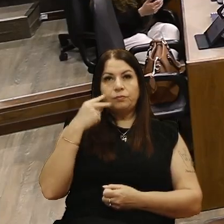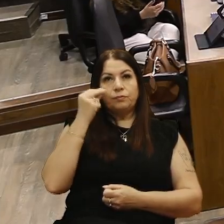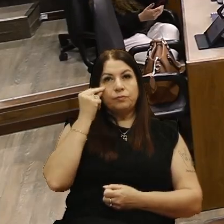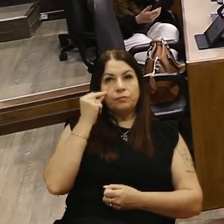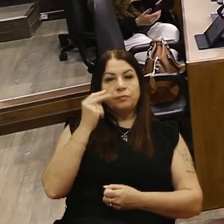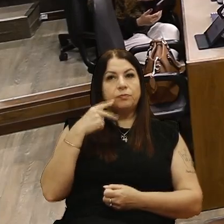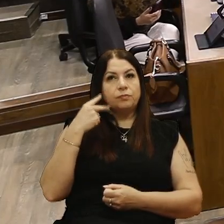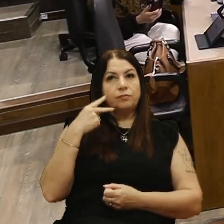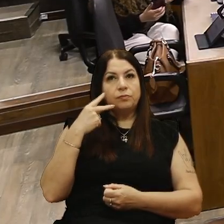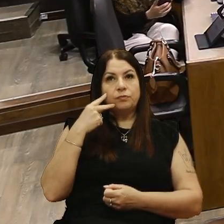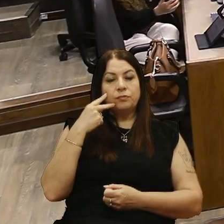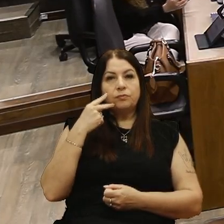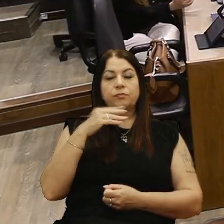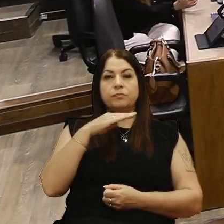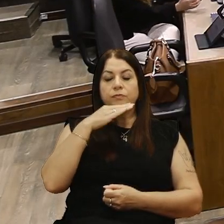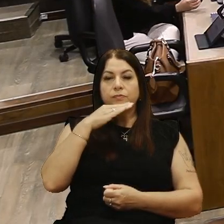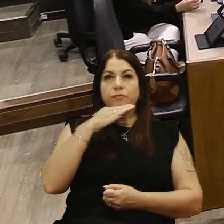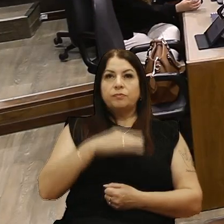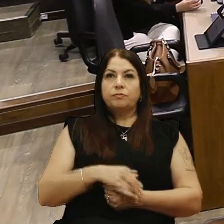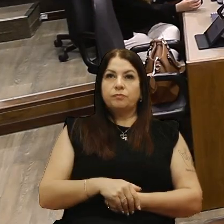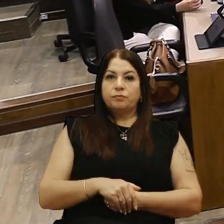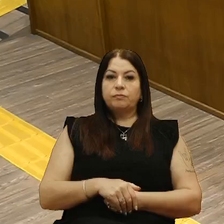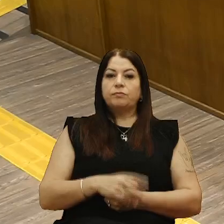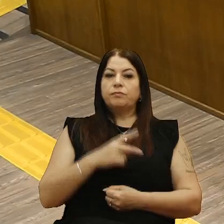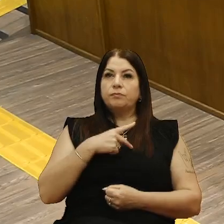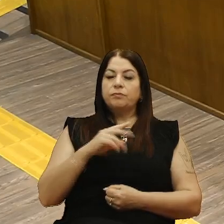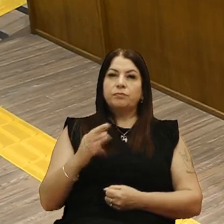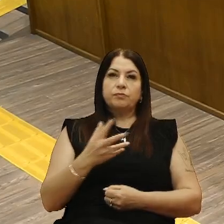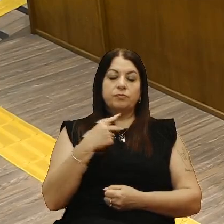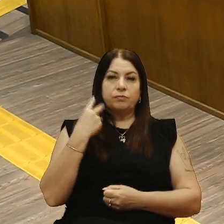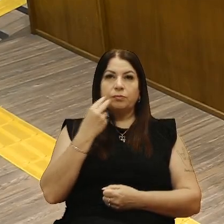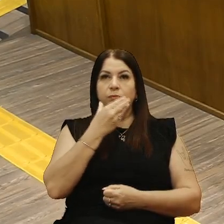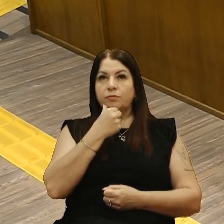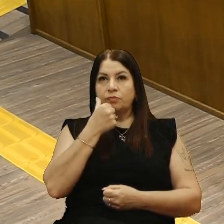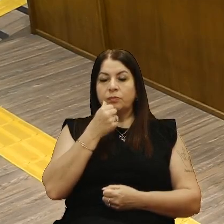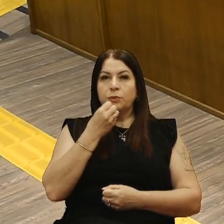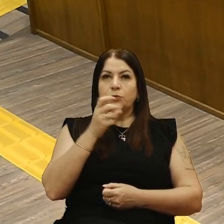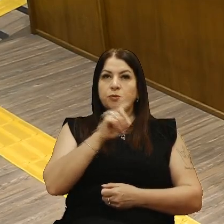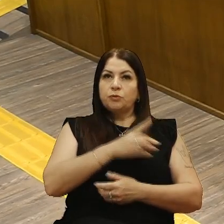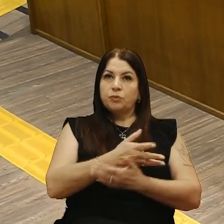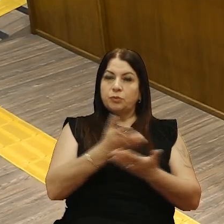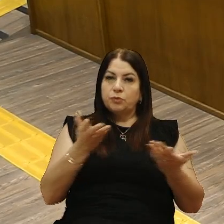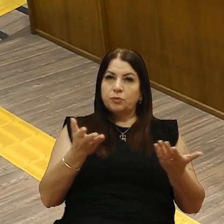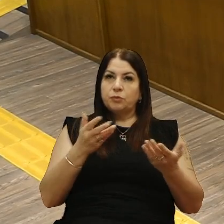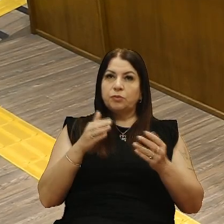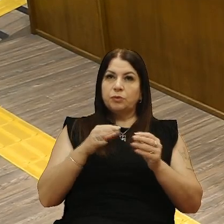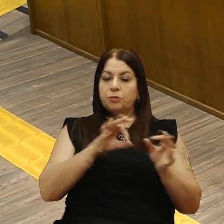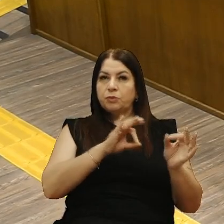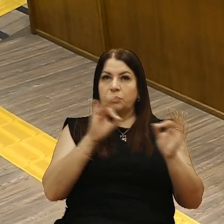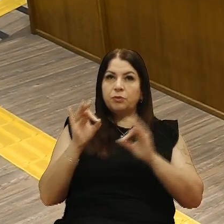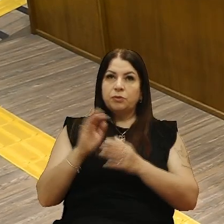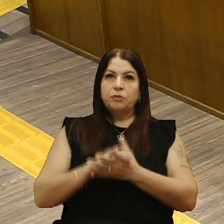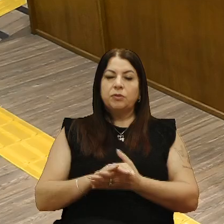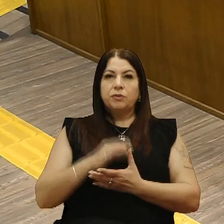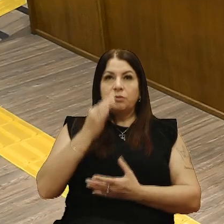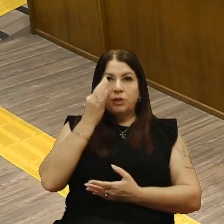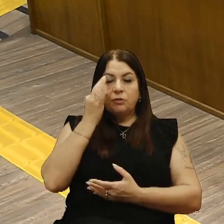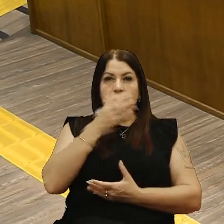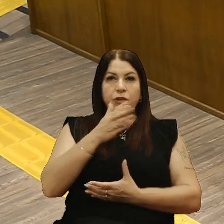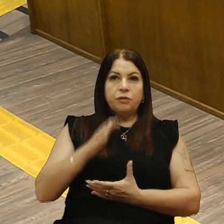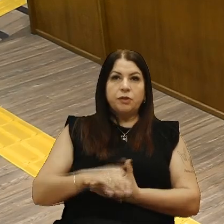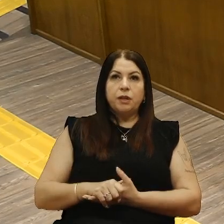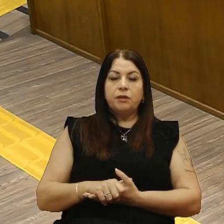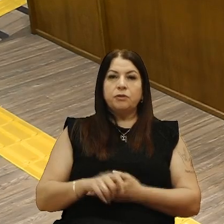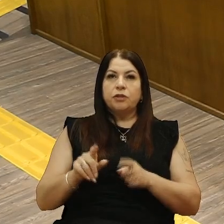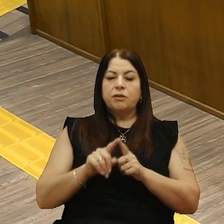Com a palavra, vereador Alexandre Bortoluz. Senhor presidente, senhoras e senhores vereadores, bom dia a todos que nos assistem presencialmente